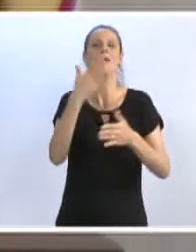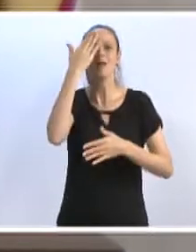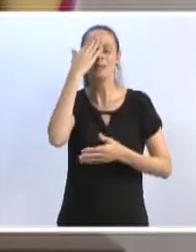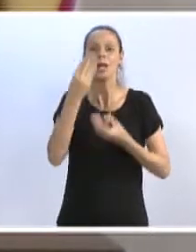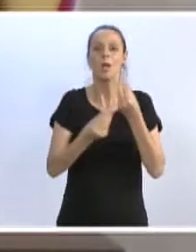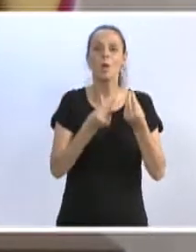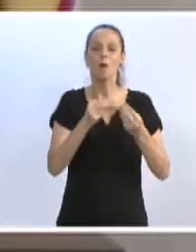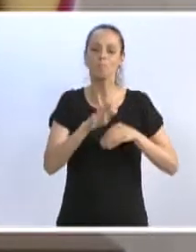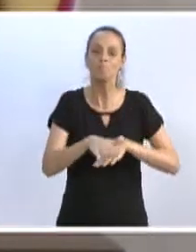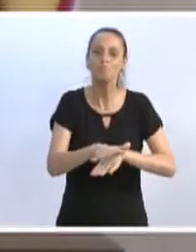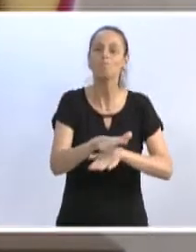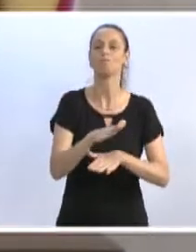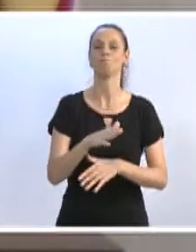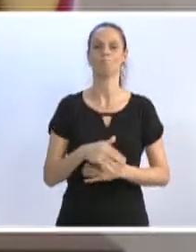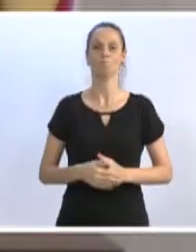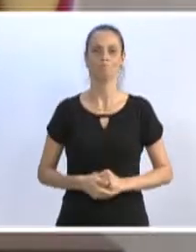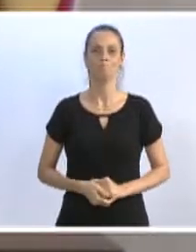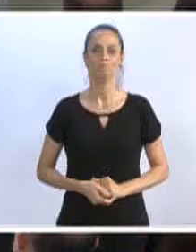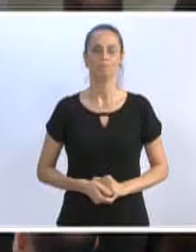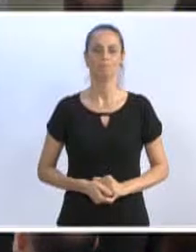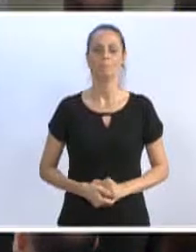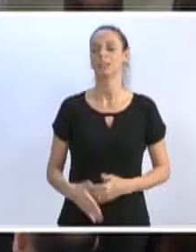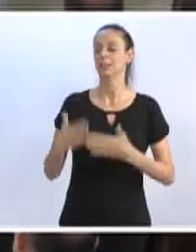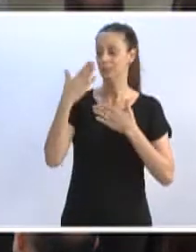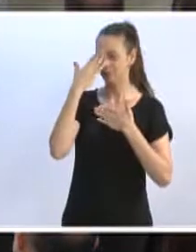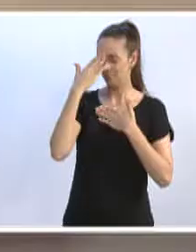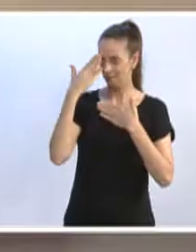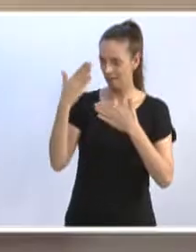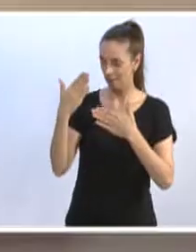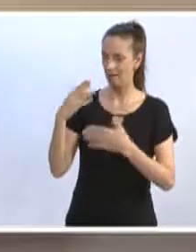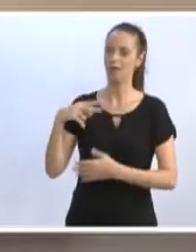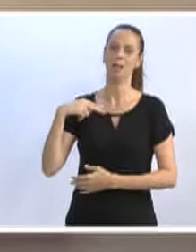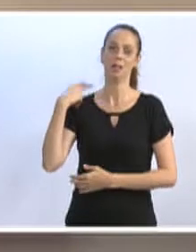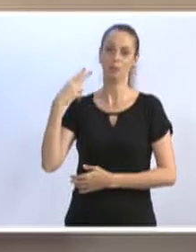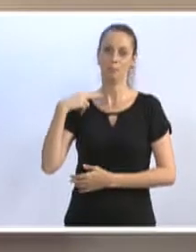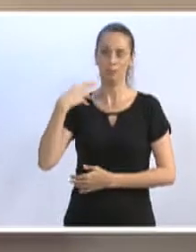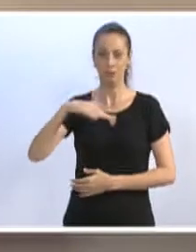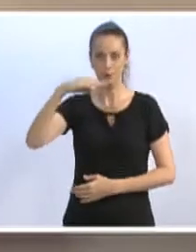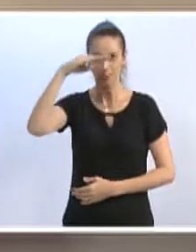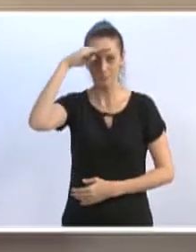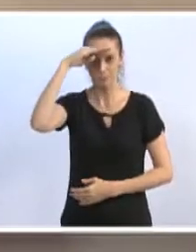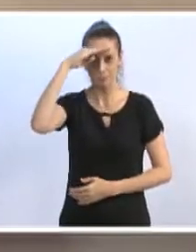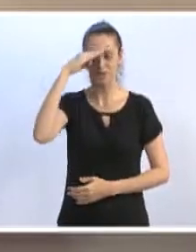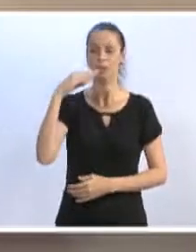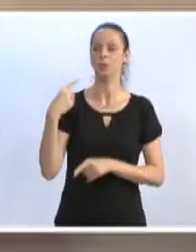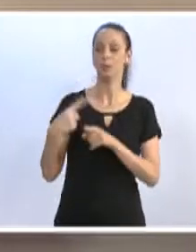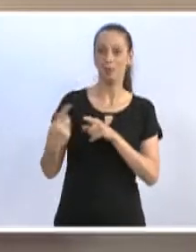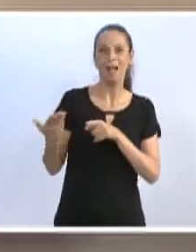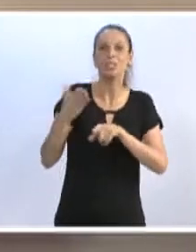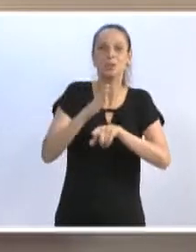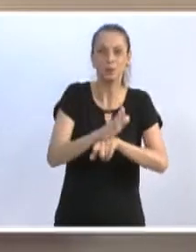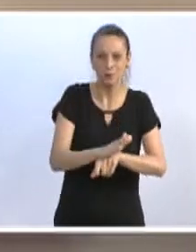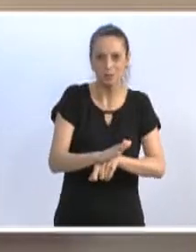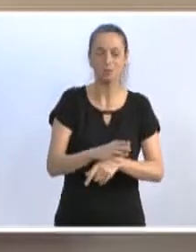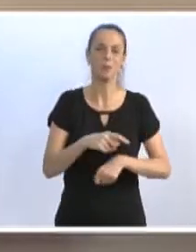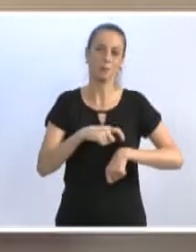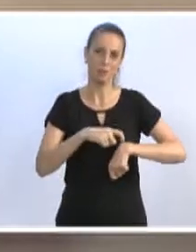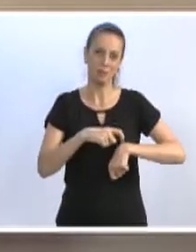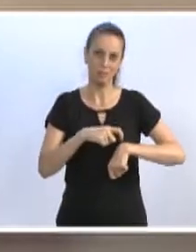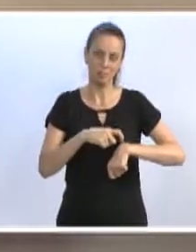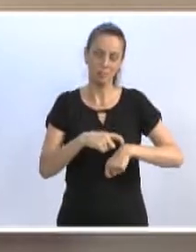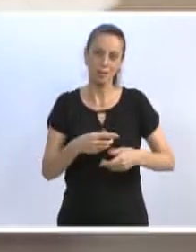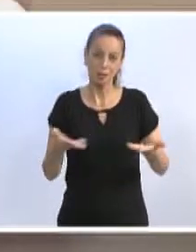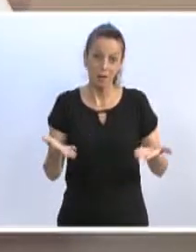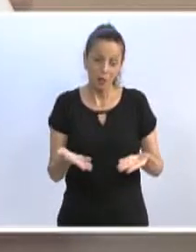caminhos. Muito obrigado, vereador Jovino Cardoso, pela contribuição. Nesse momento, nós